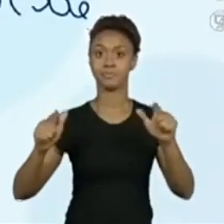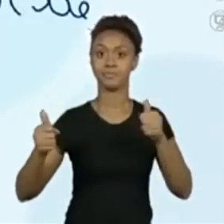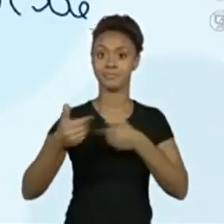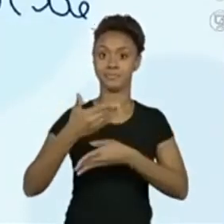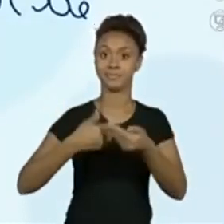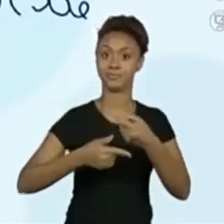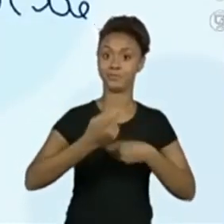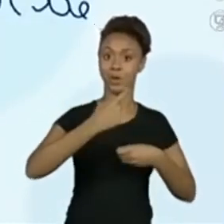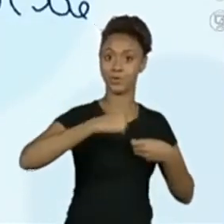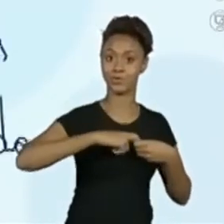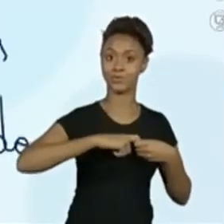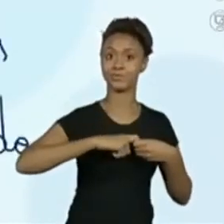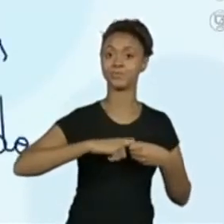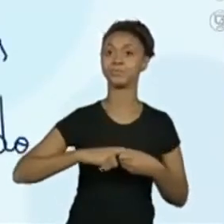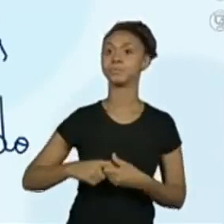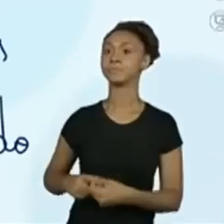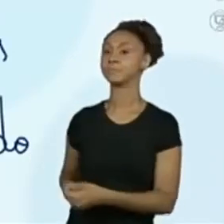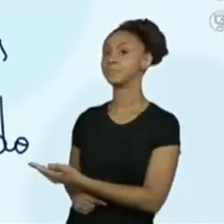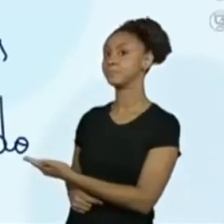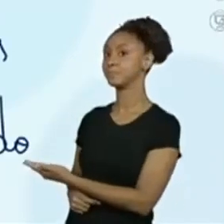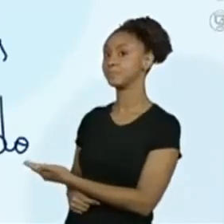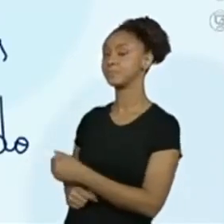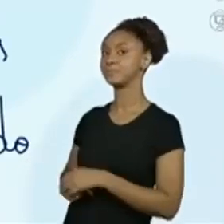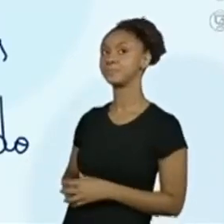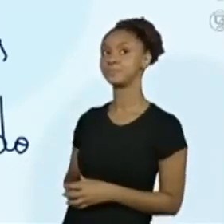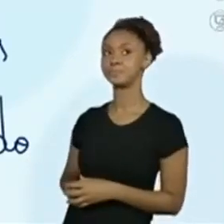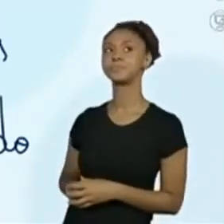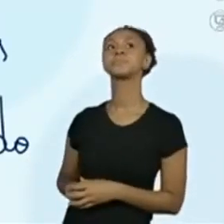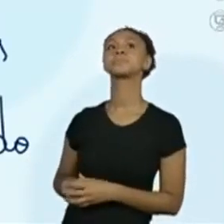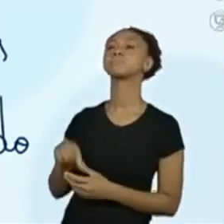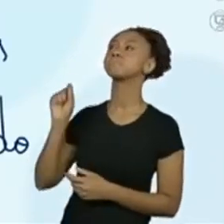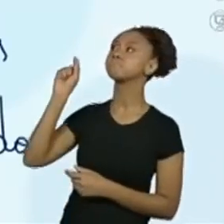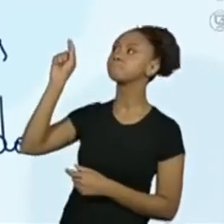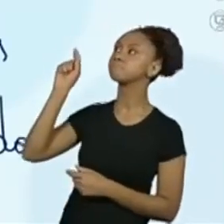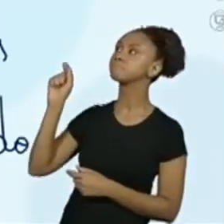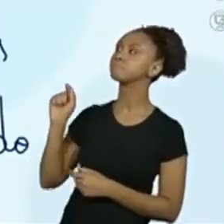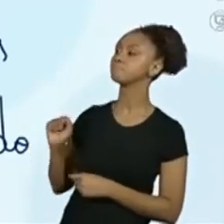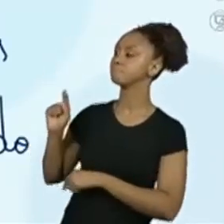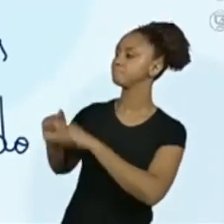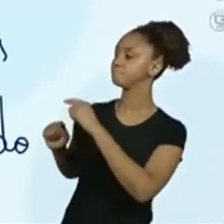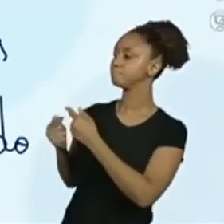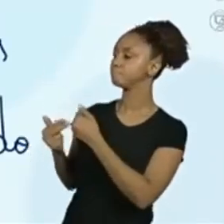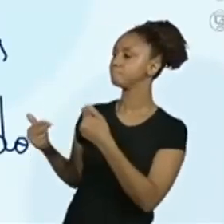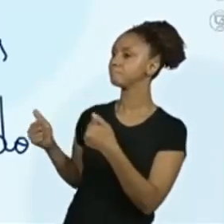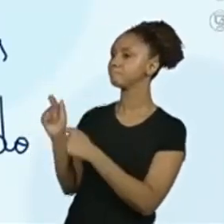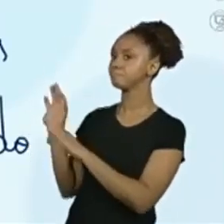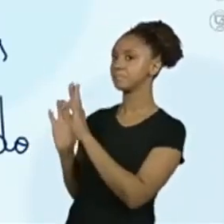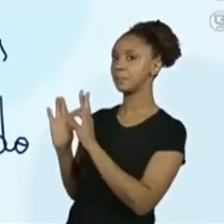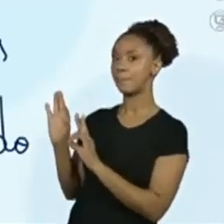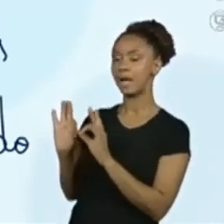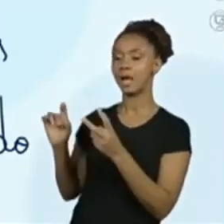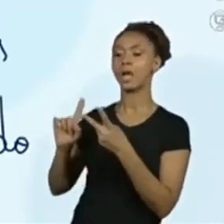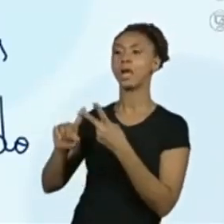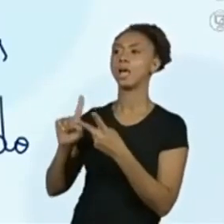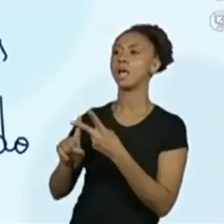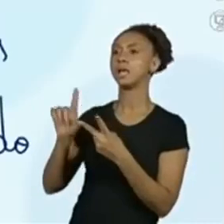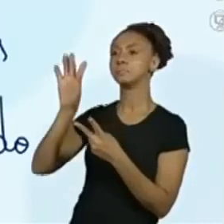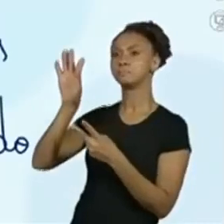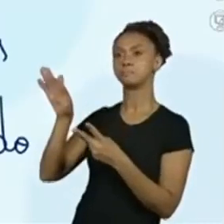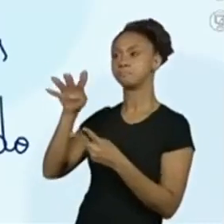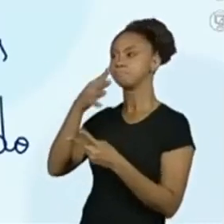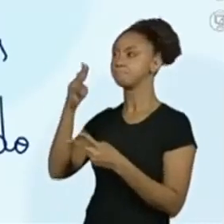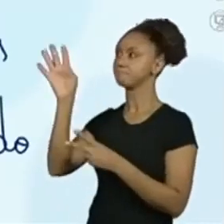professora Kelly. Então, olha lá. Separar os materiais, fazer a tabela, escolher